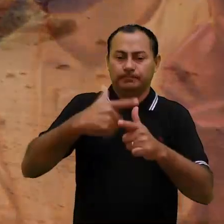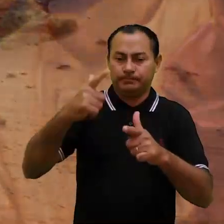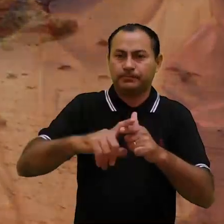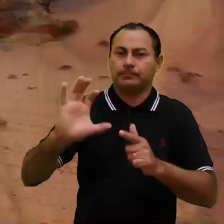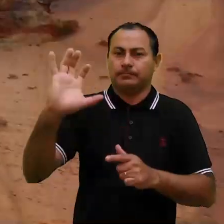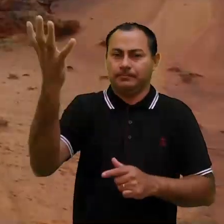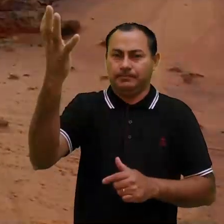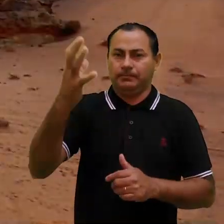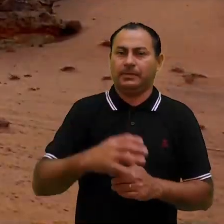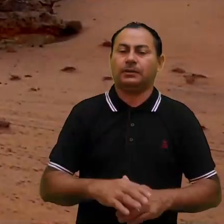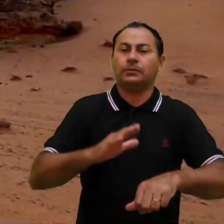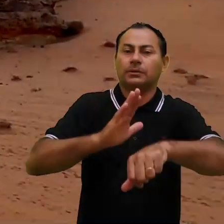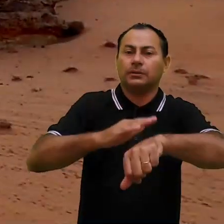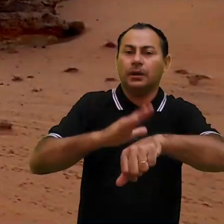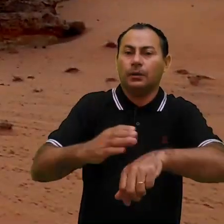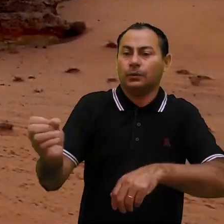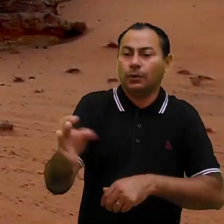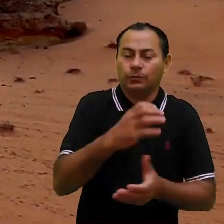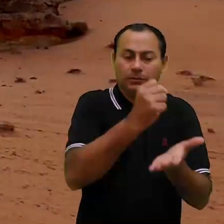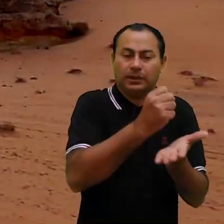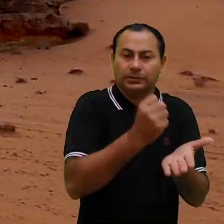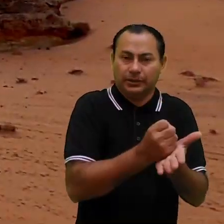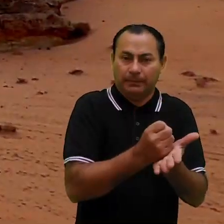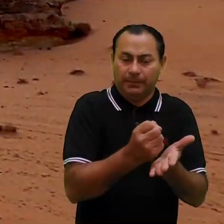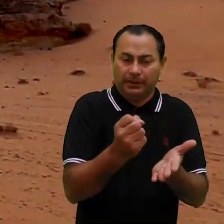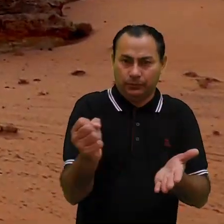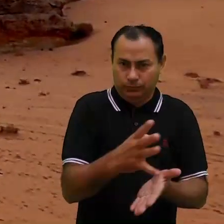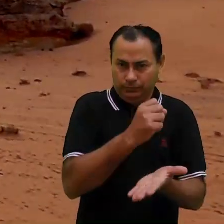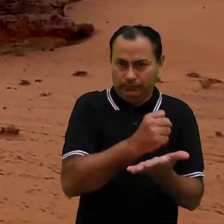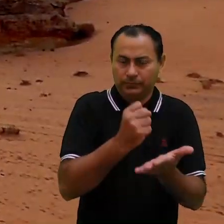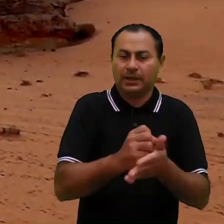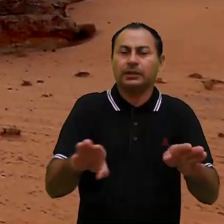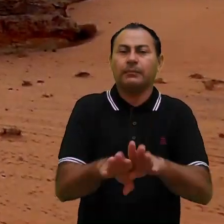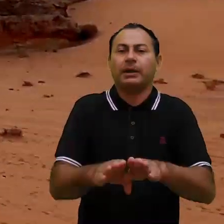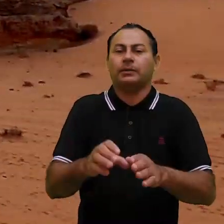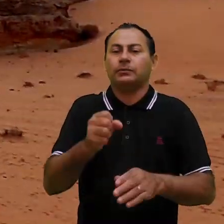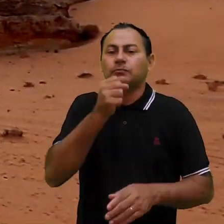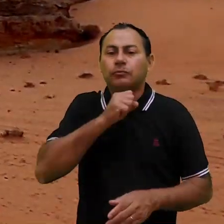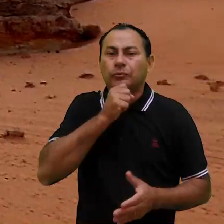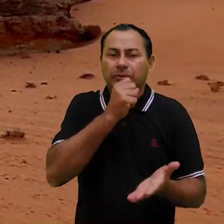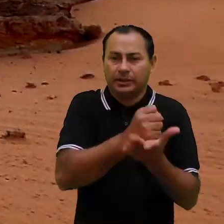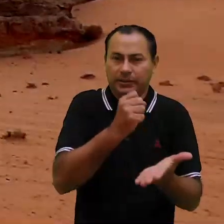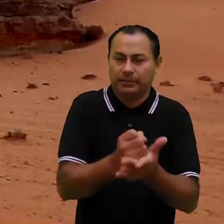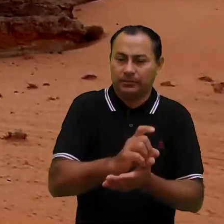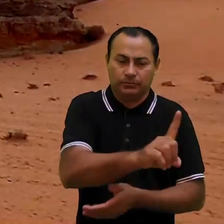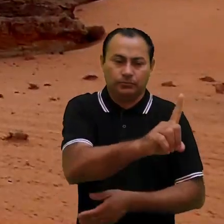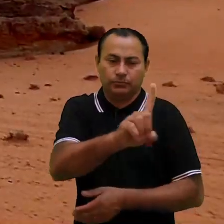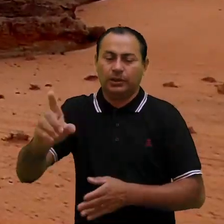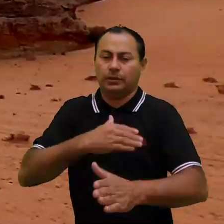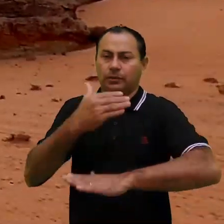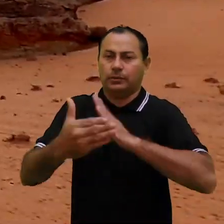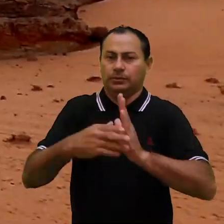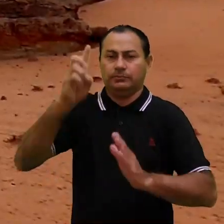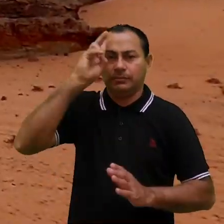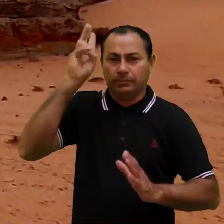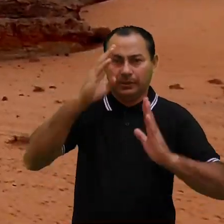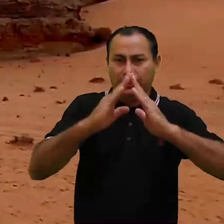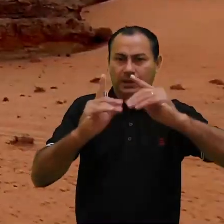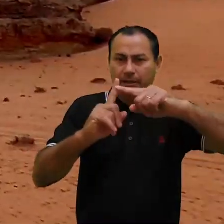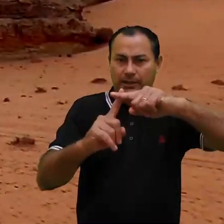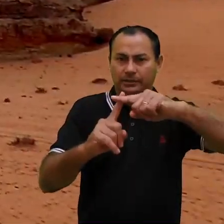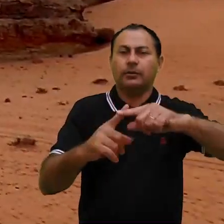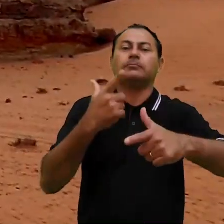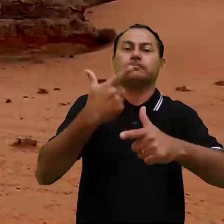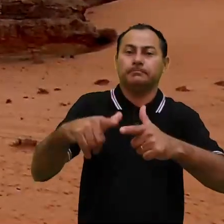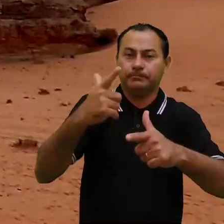problemas aconteceram no período do Novo Testamento e também no do Velho Testamento, e durante toda a história da Igreja.